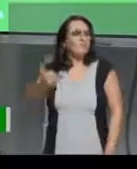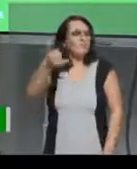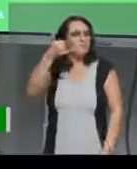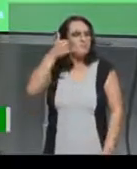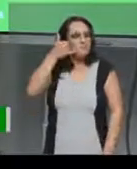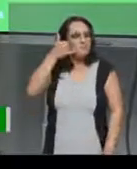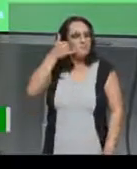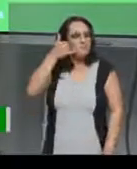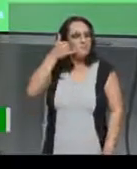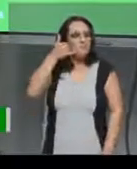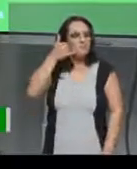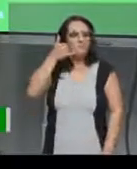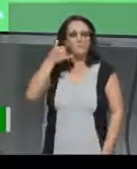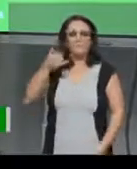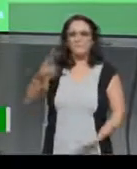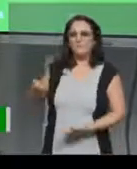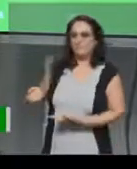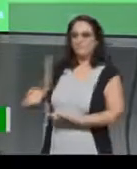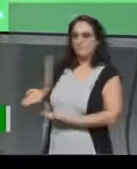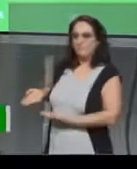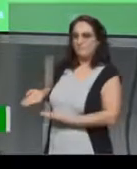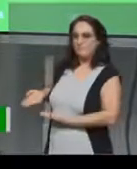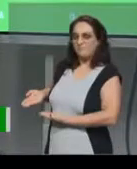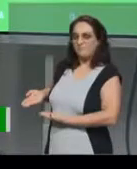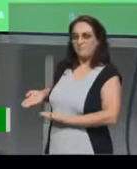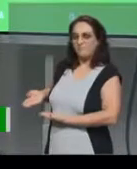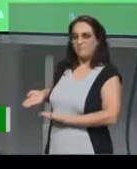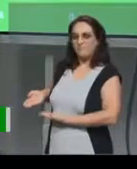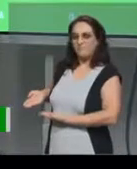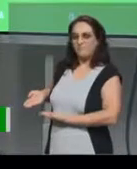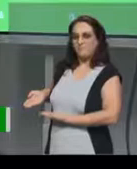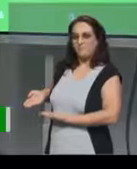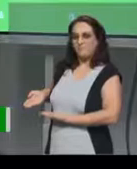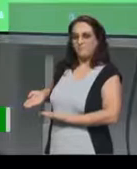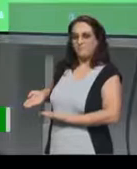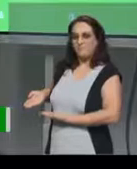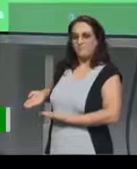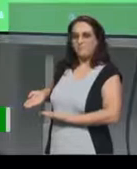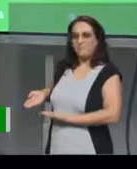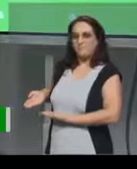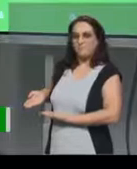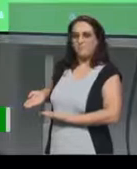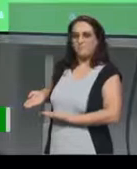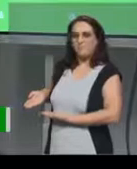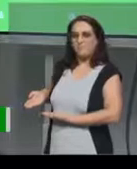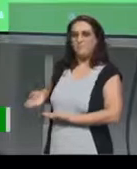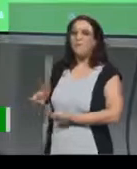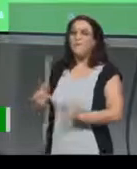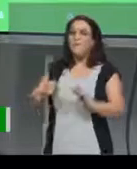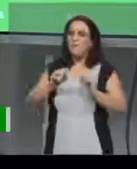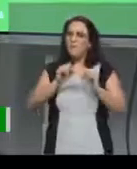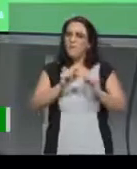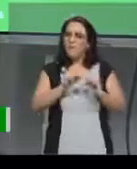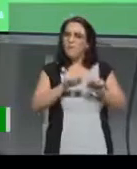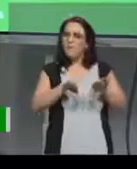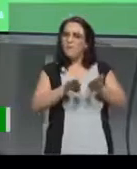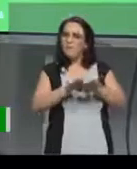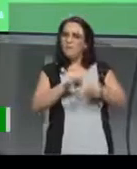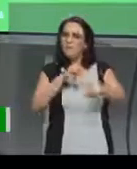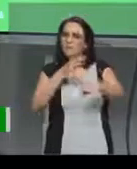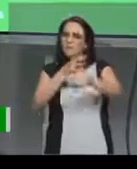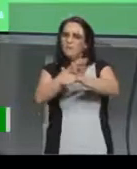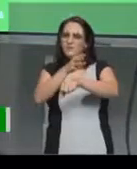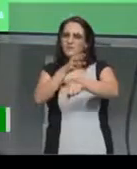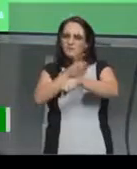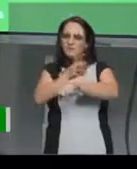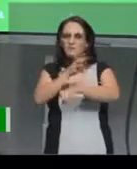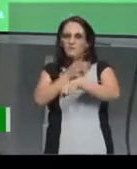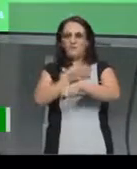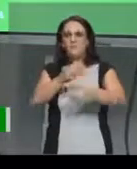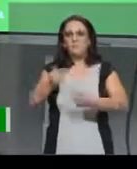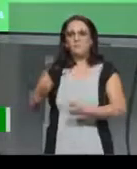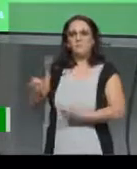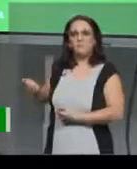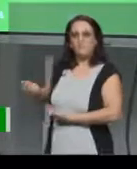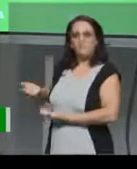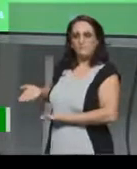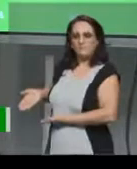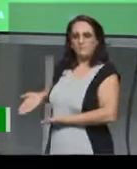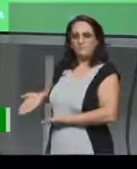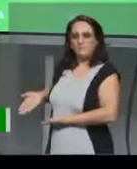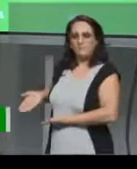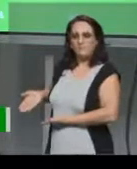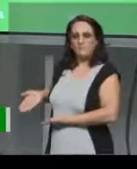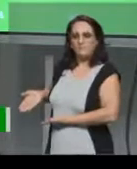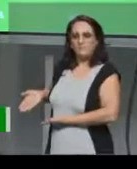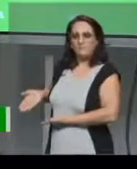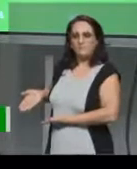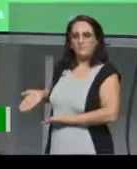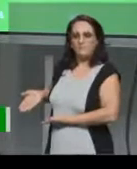telefone fixo 31 3254 3009 ou envie uma mensagem para o nosso WhatsApp, número